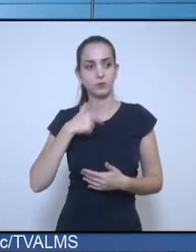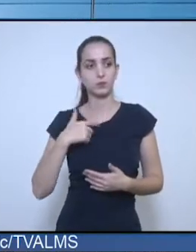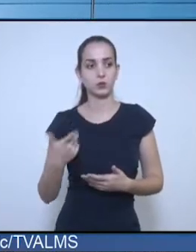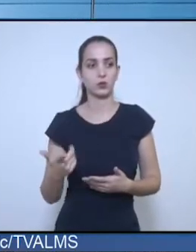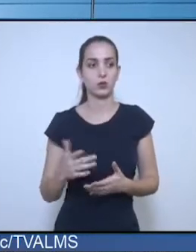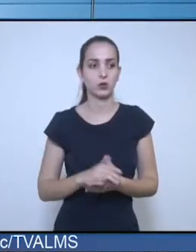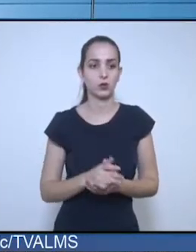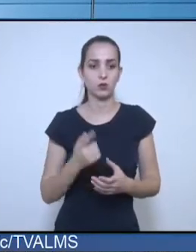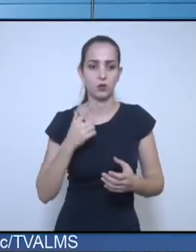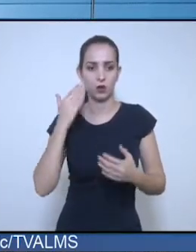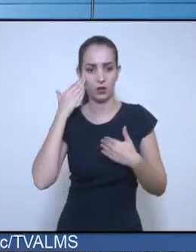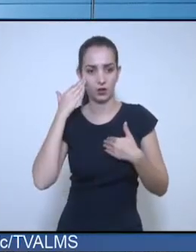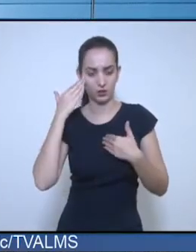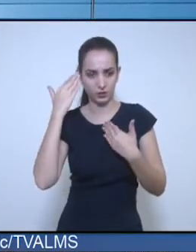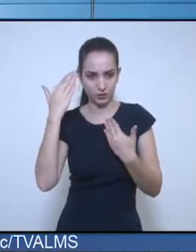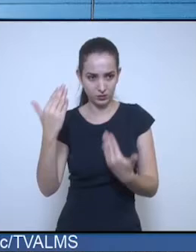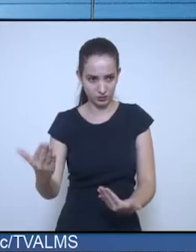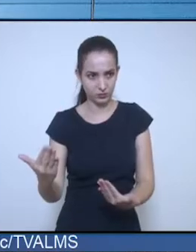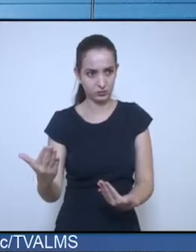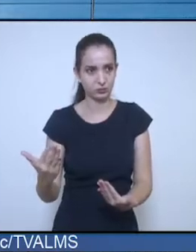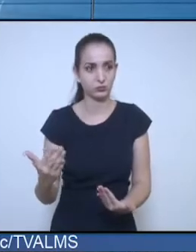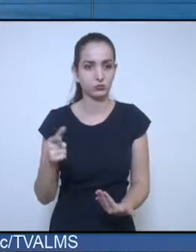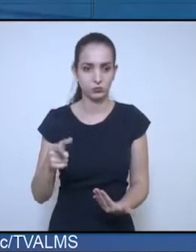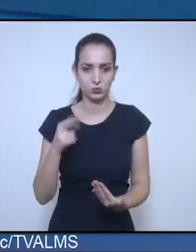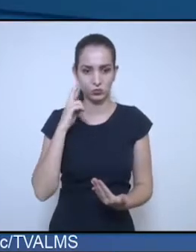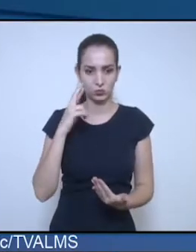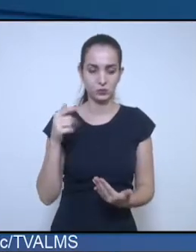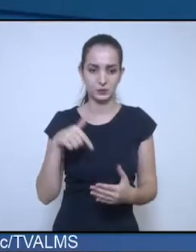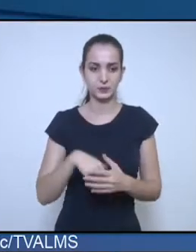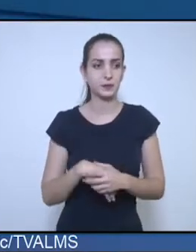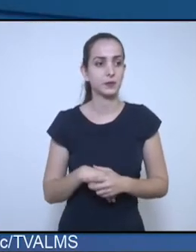foi eu que criei nessa casa também. A Lei